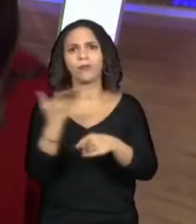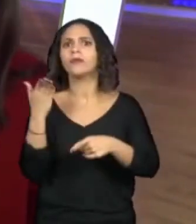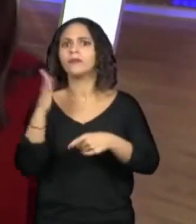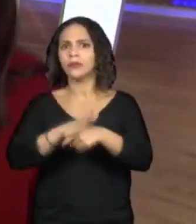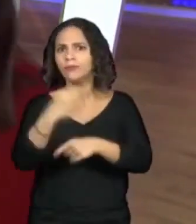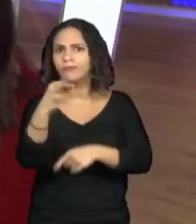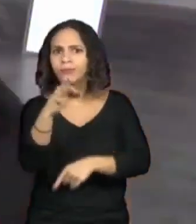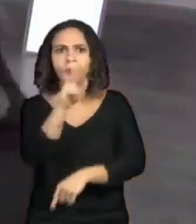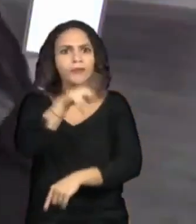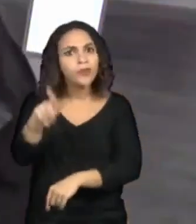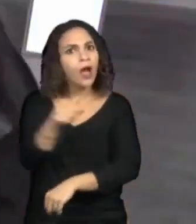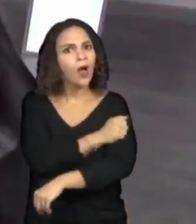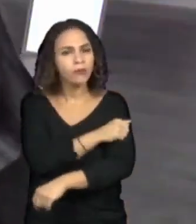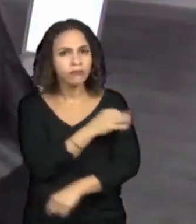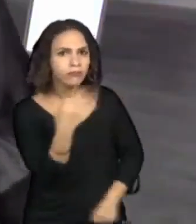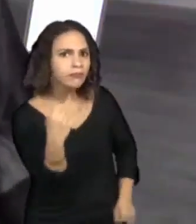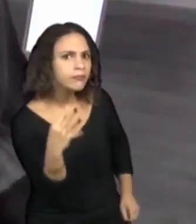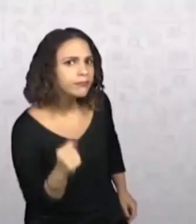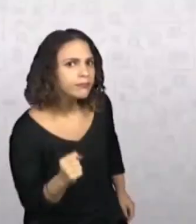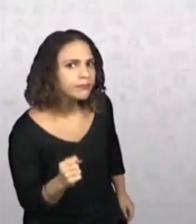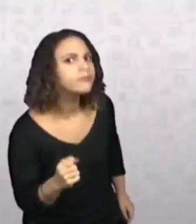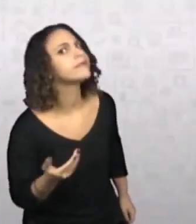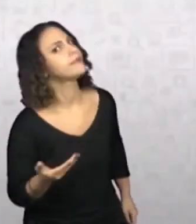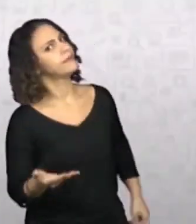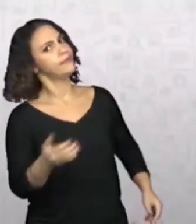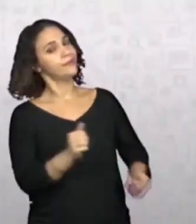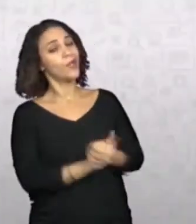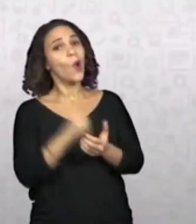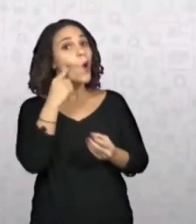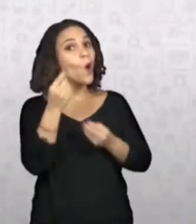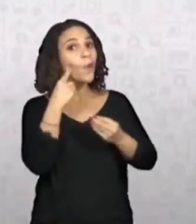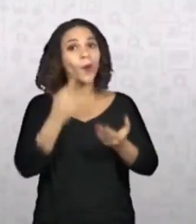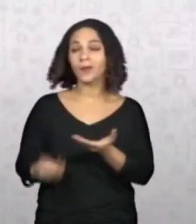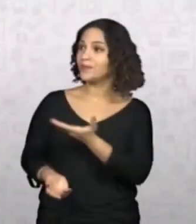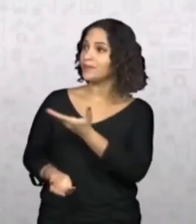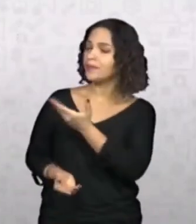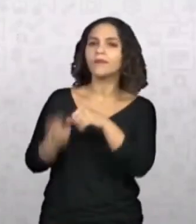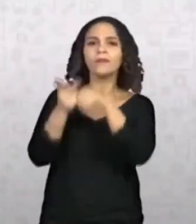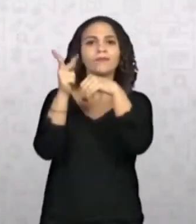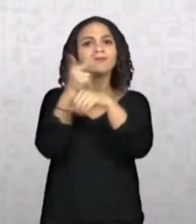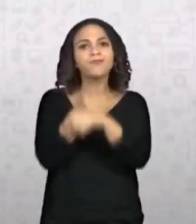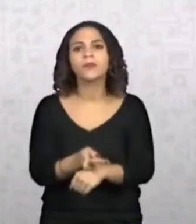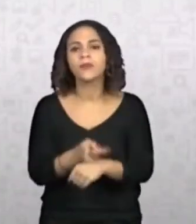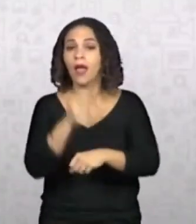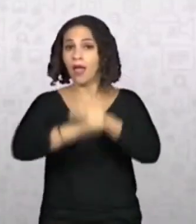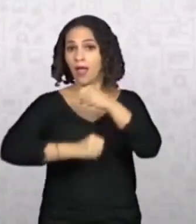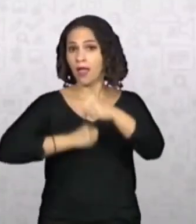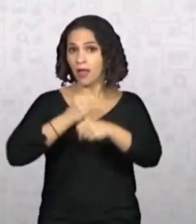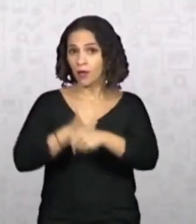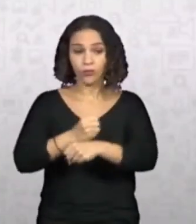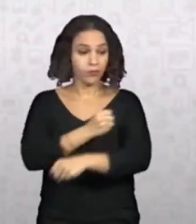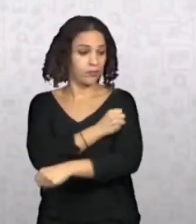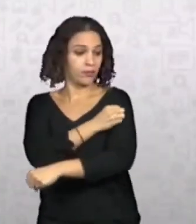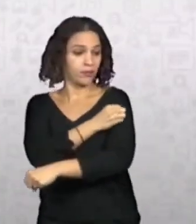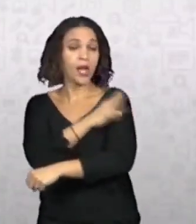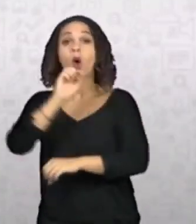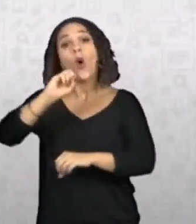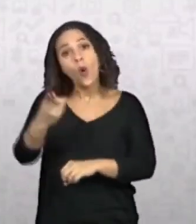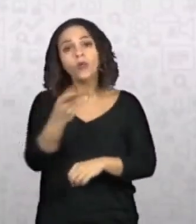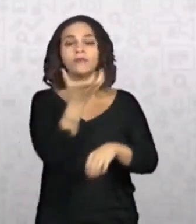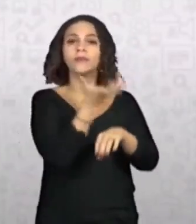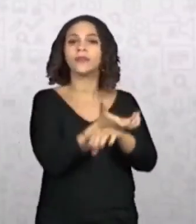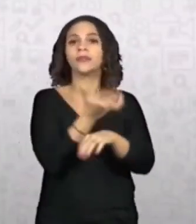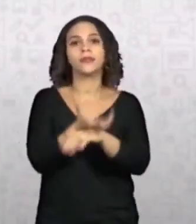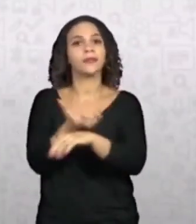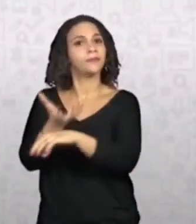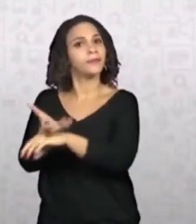ajuda para alunos e professores. É ou não é? Olha só, lá você faz a busca do material por ano, por série ou por